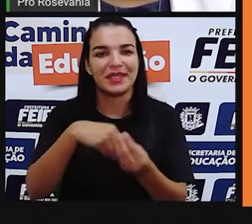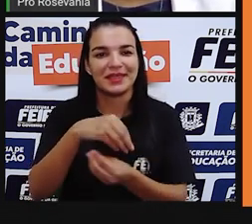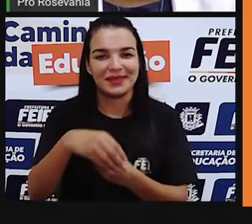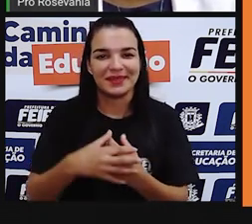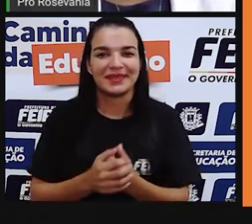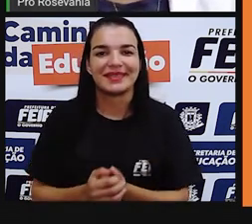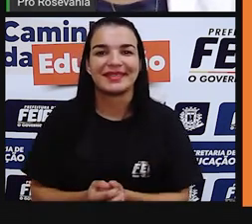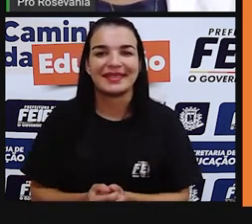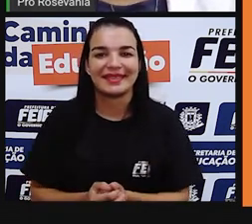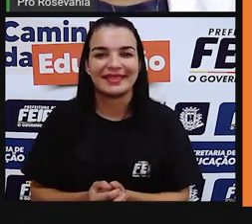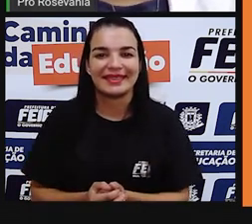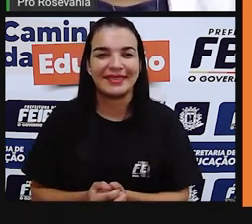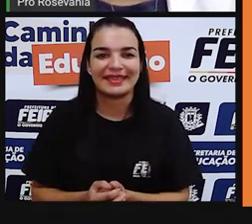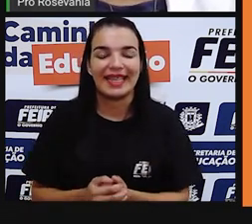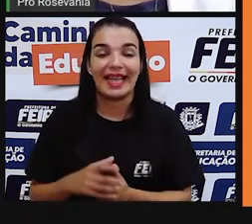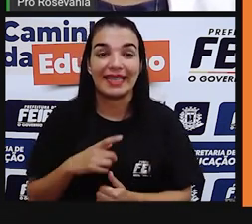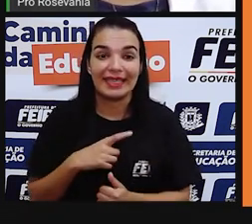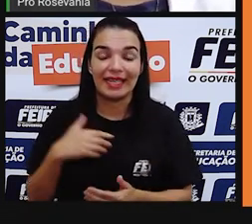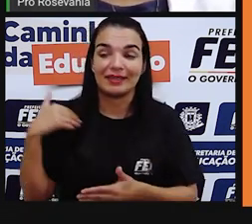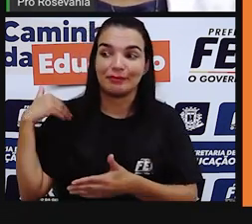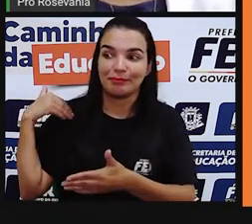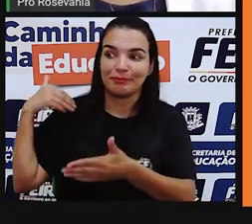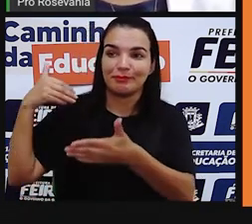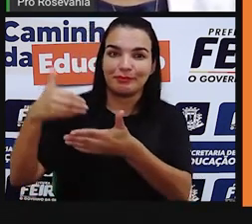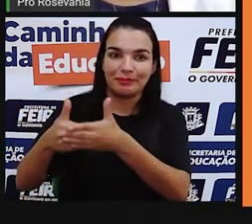formando, né, famílias cada vez mais, né,